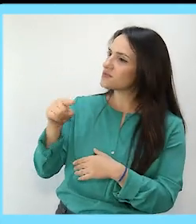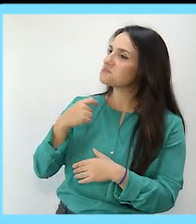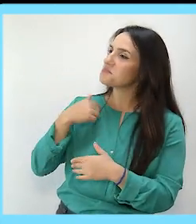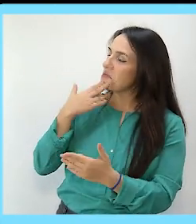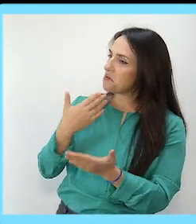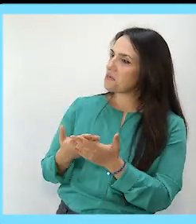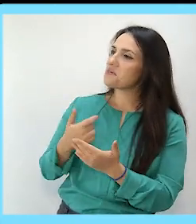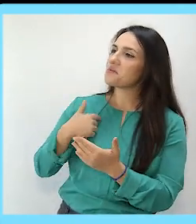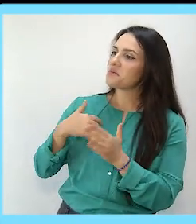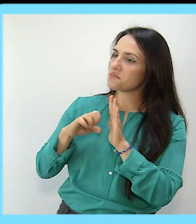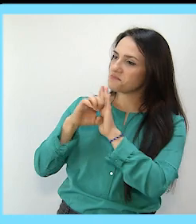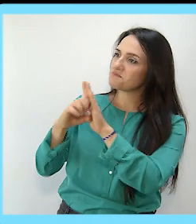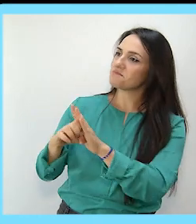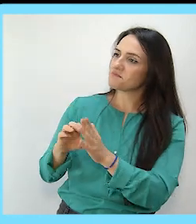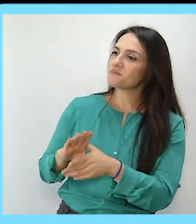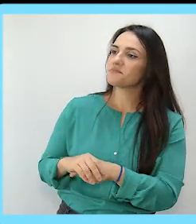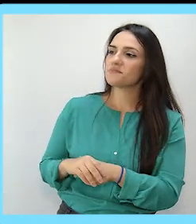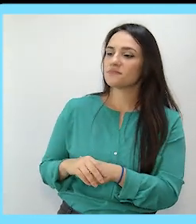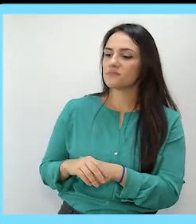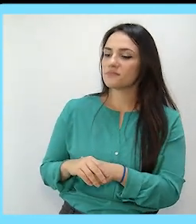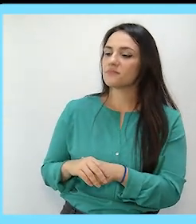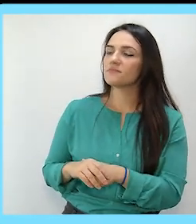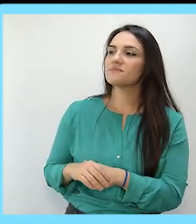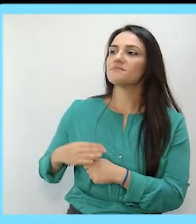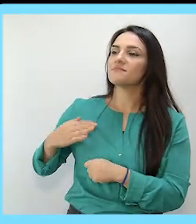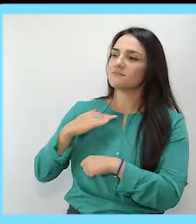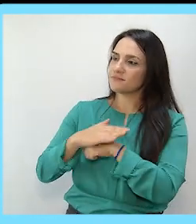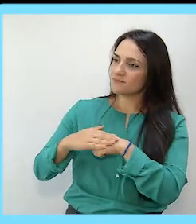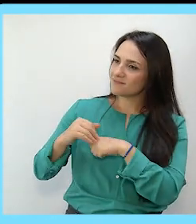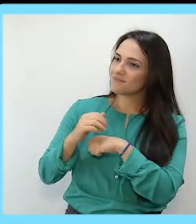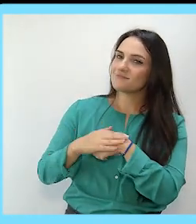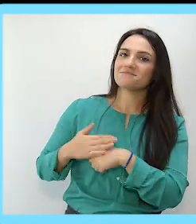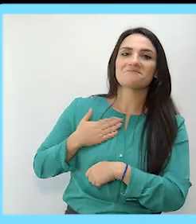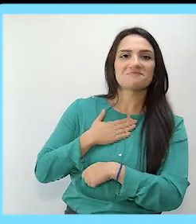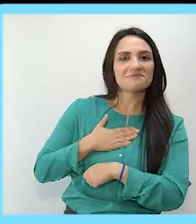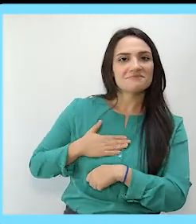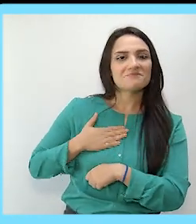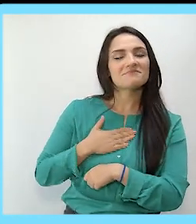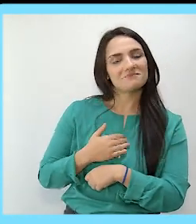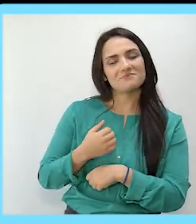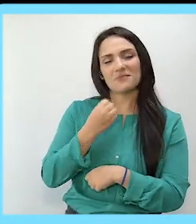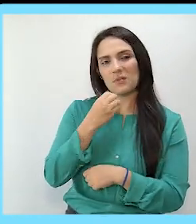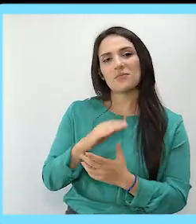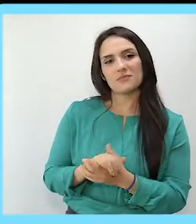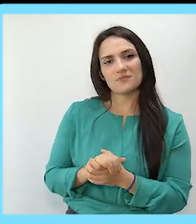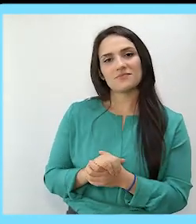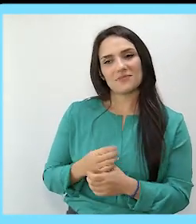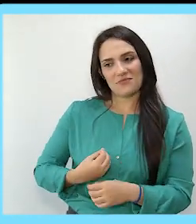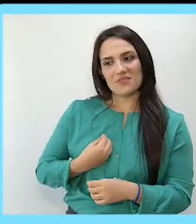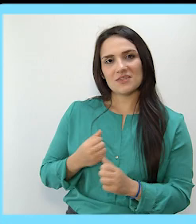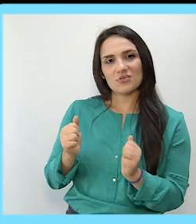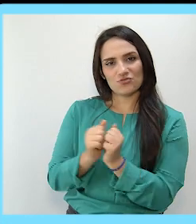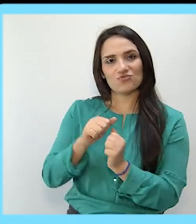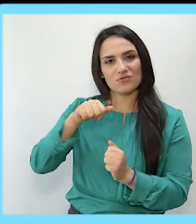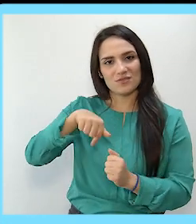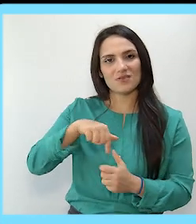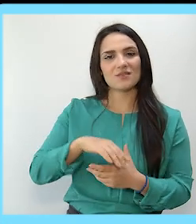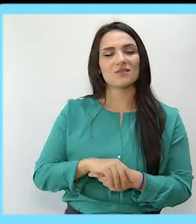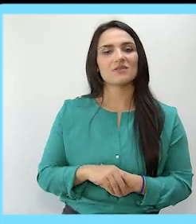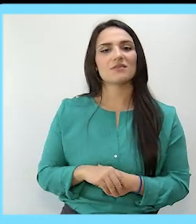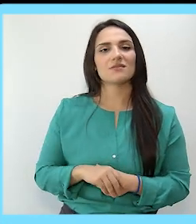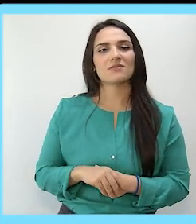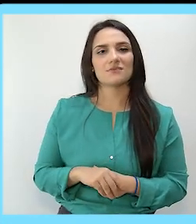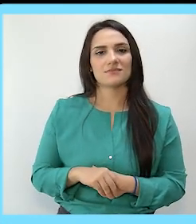uma figura que eu também admiro muito, obrigado, pelo seu carisma, né? Sua delicadeza. Foi muito bom participar aqui